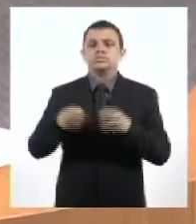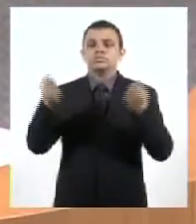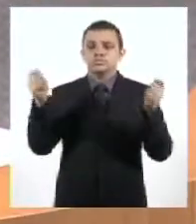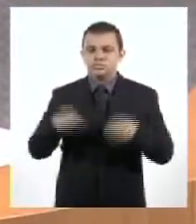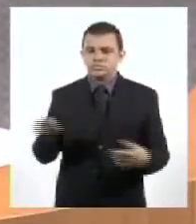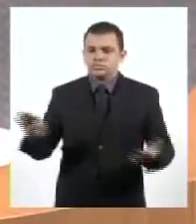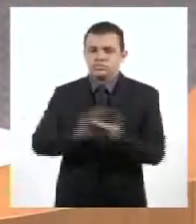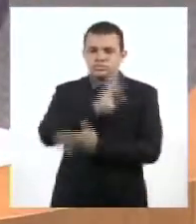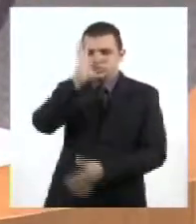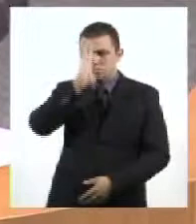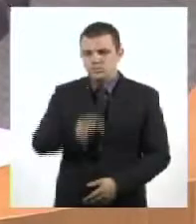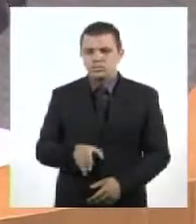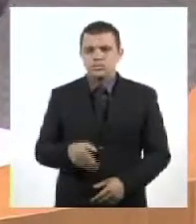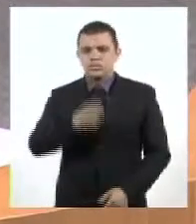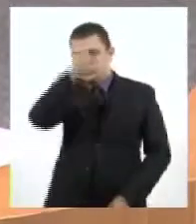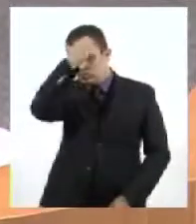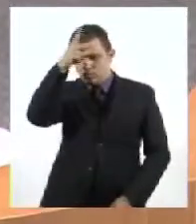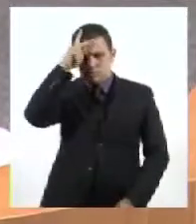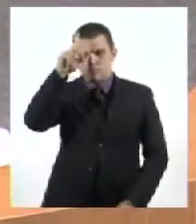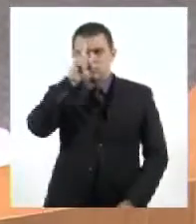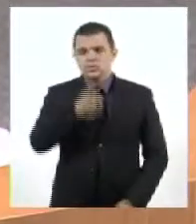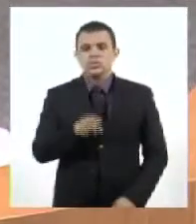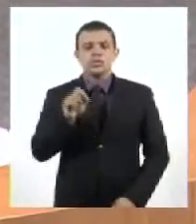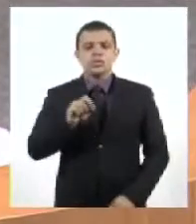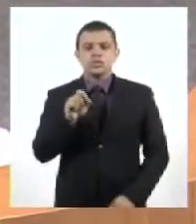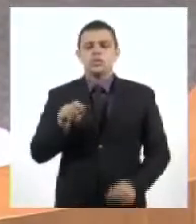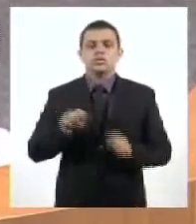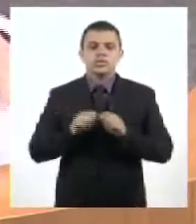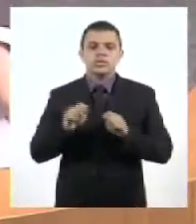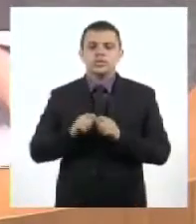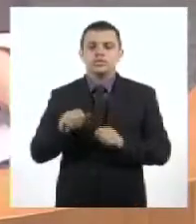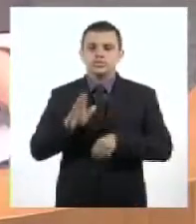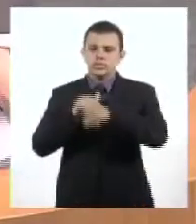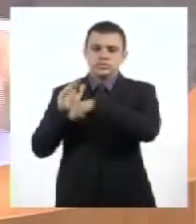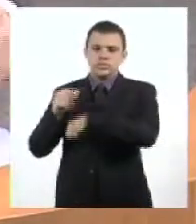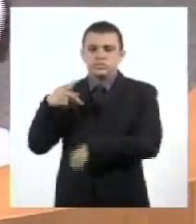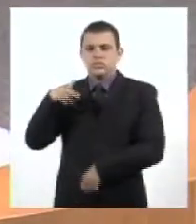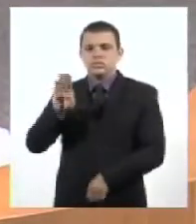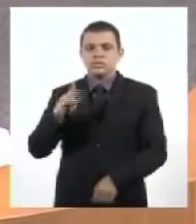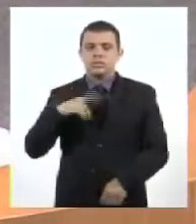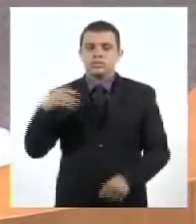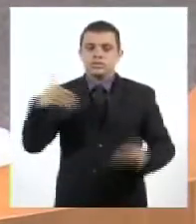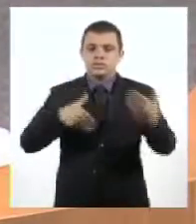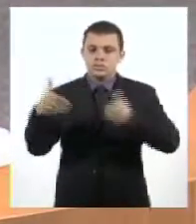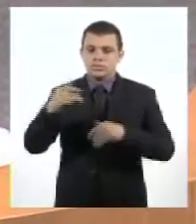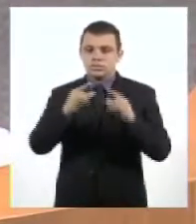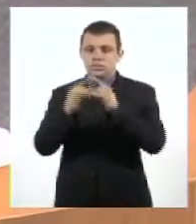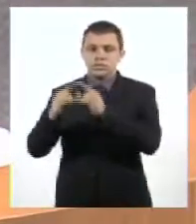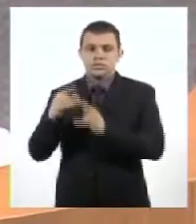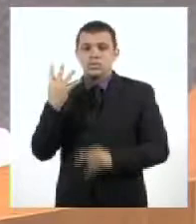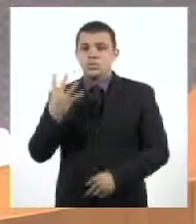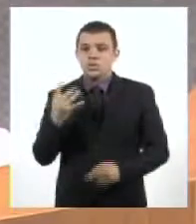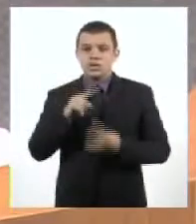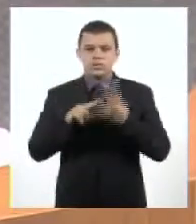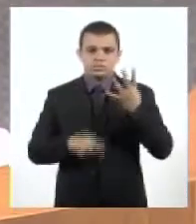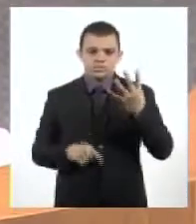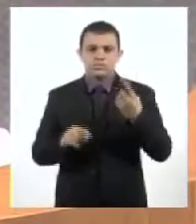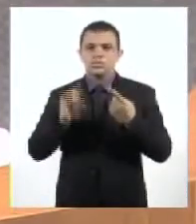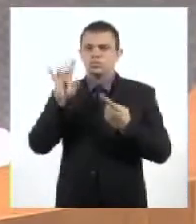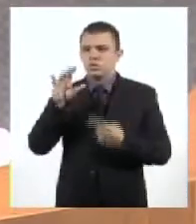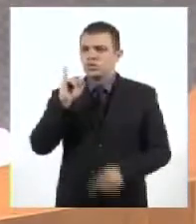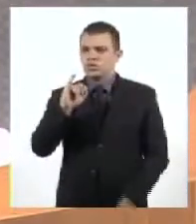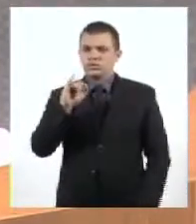direta. E o que foi que o prefeito determinou? Uma chamada pública, onde participaram 4 entidades, e não somente o ISEC. 4